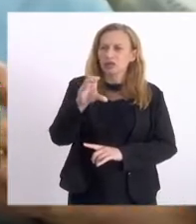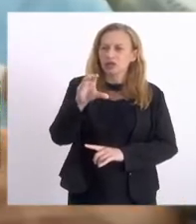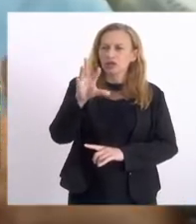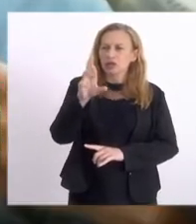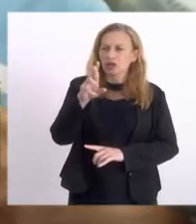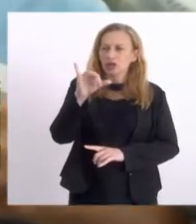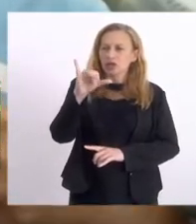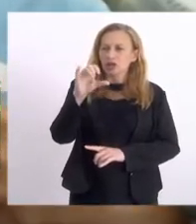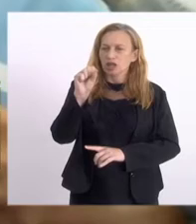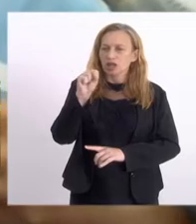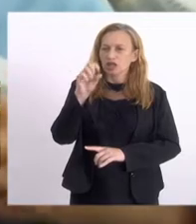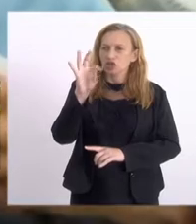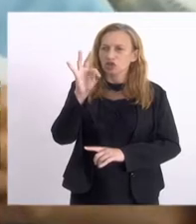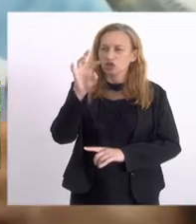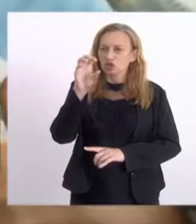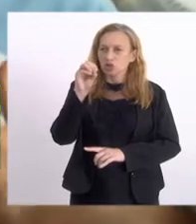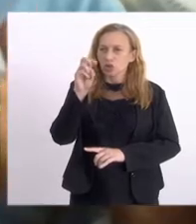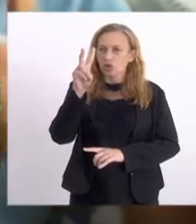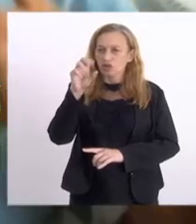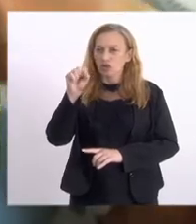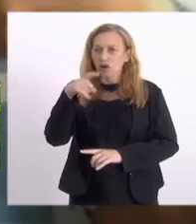estou entendendo sempre que é